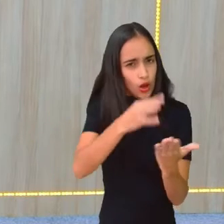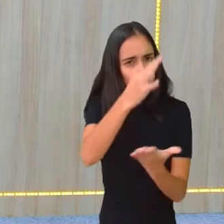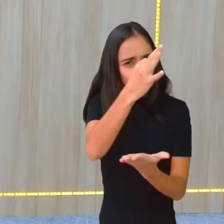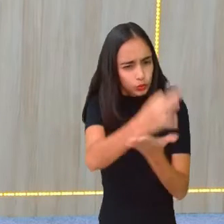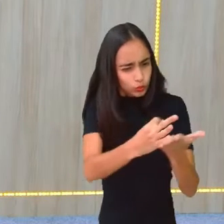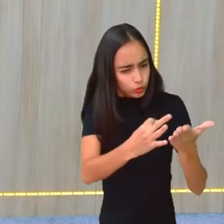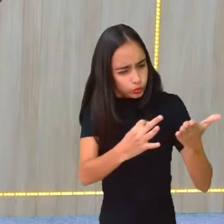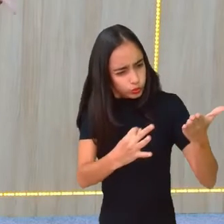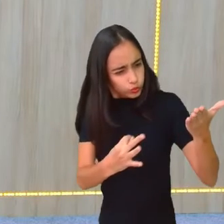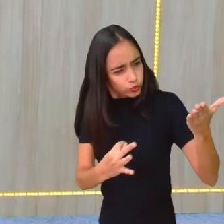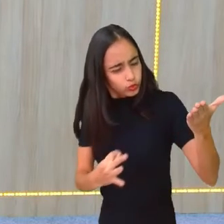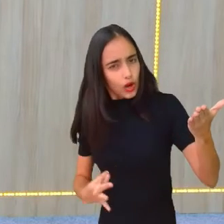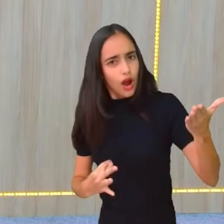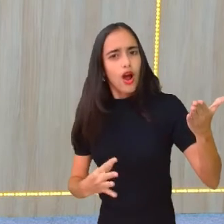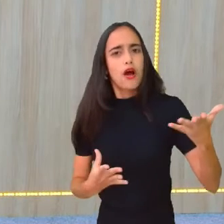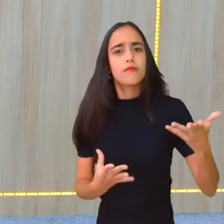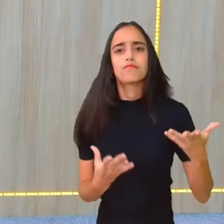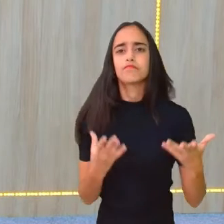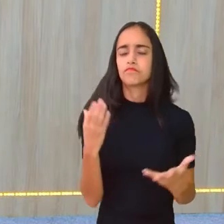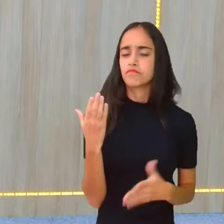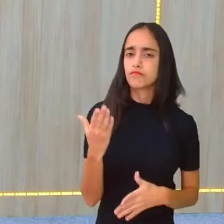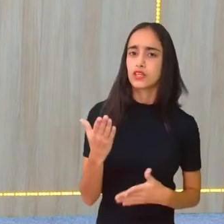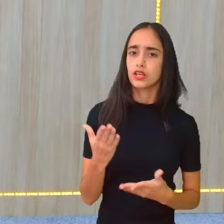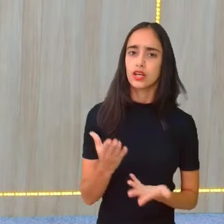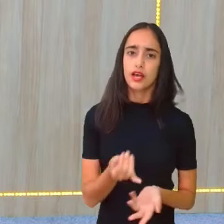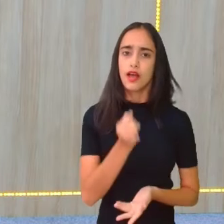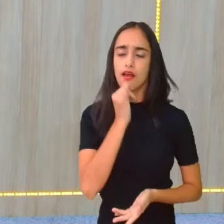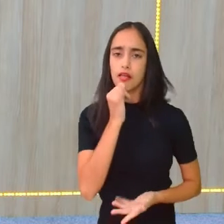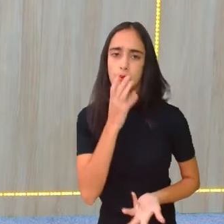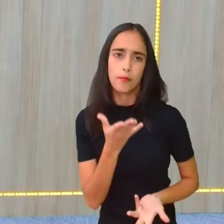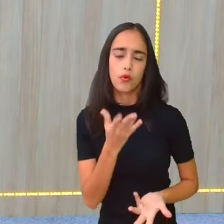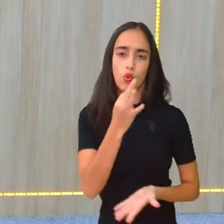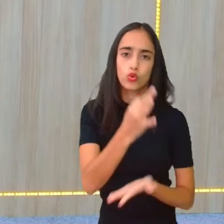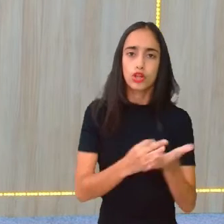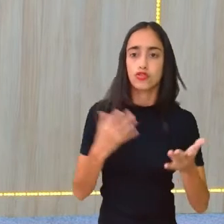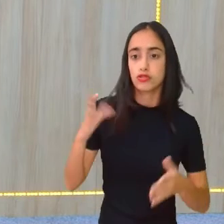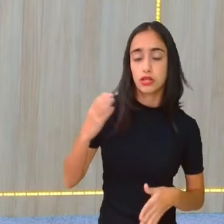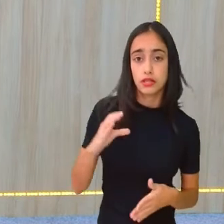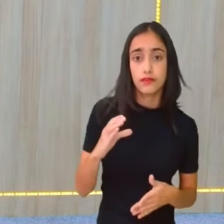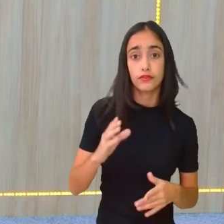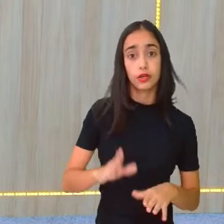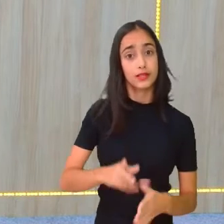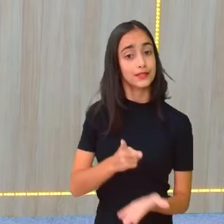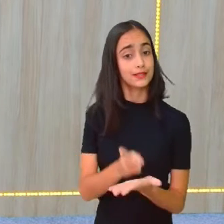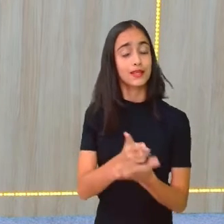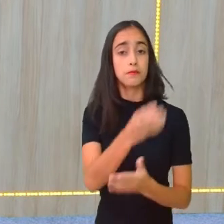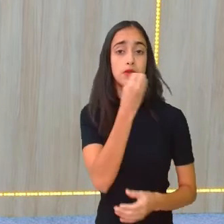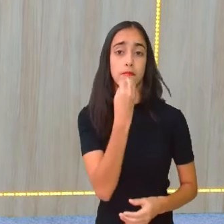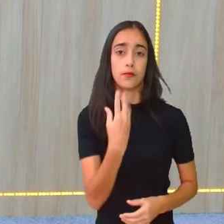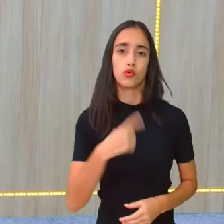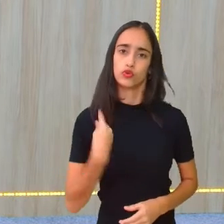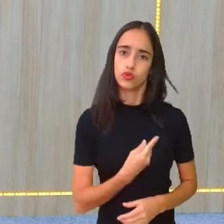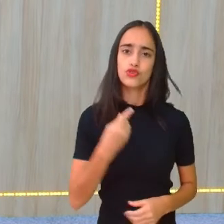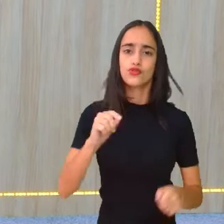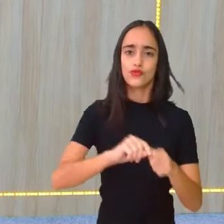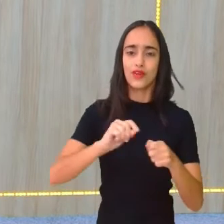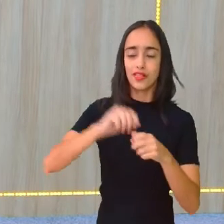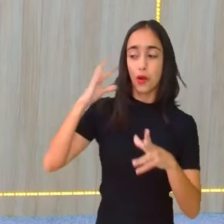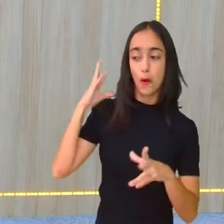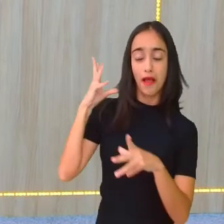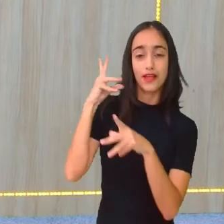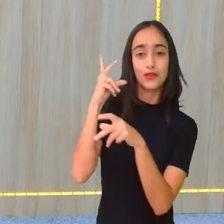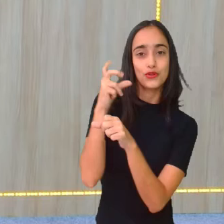uma dissertação, alguma coisa muito grande, com muita informação, é sempre bom que a gente faça um resumo. Um resumo que é